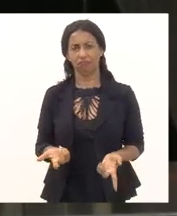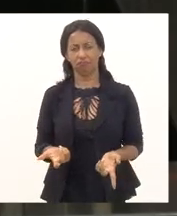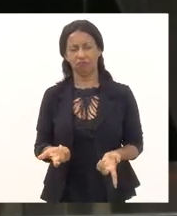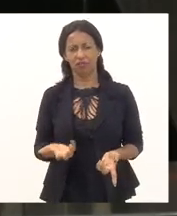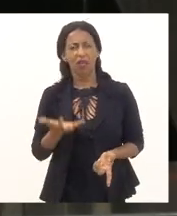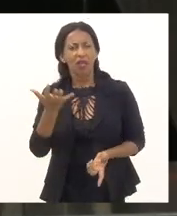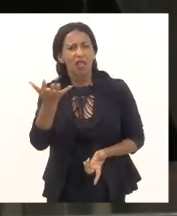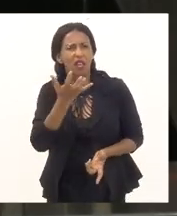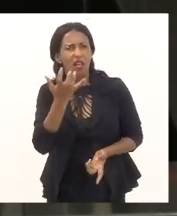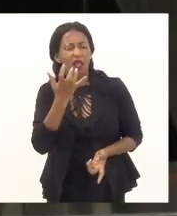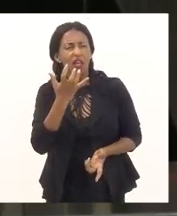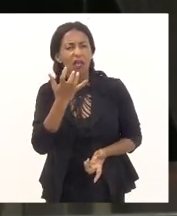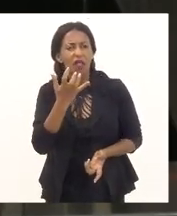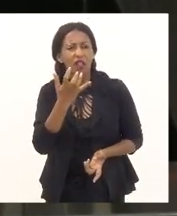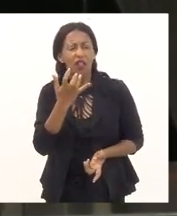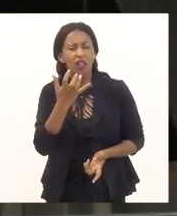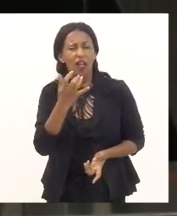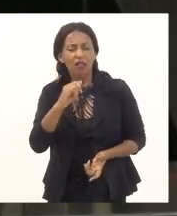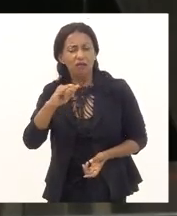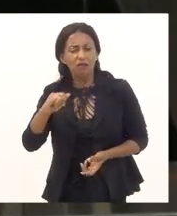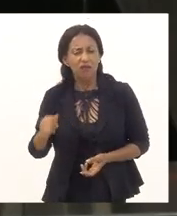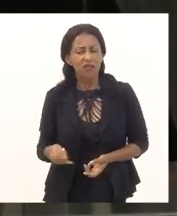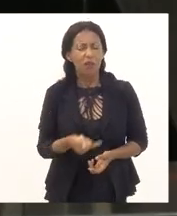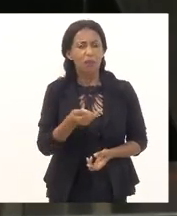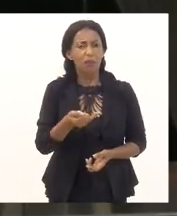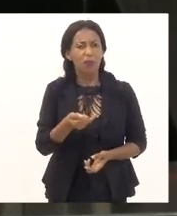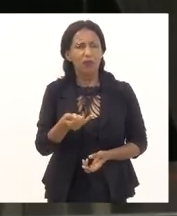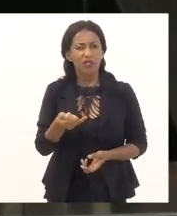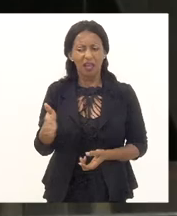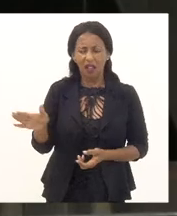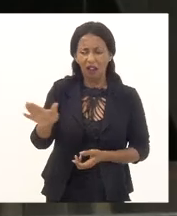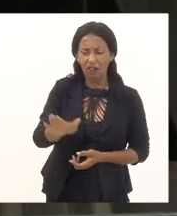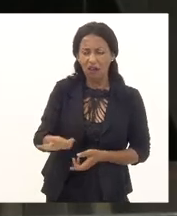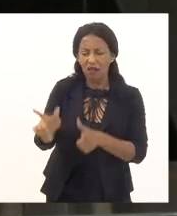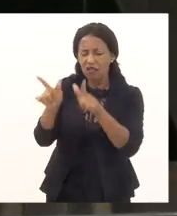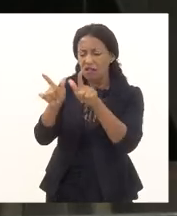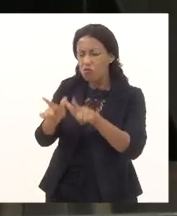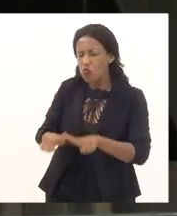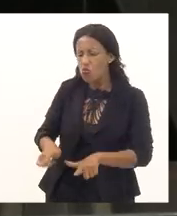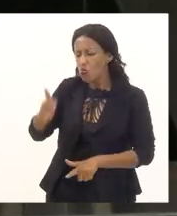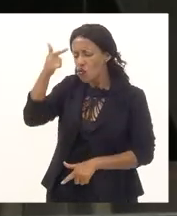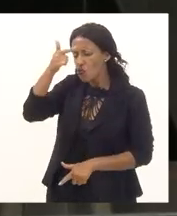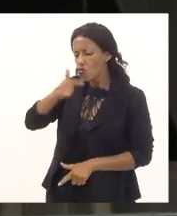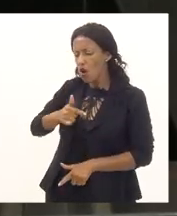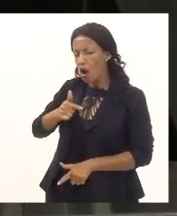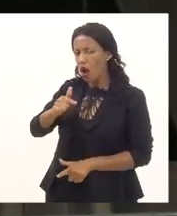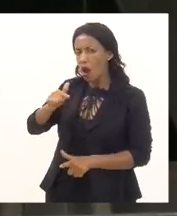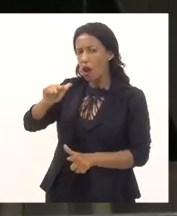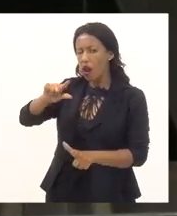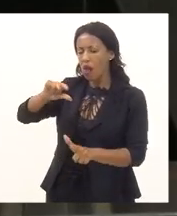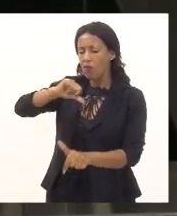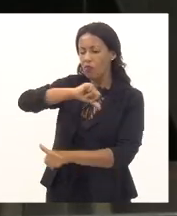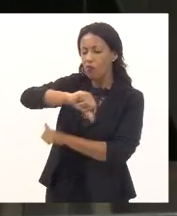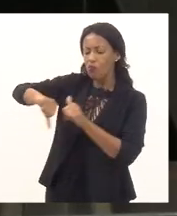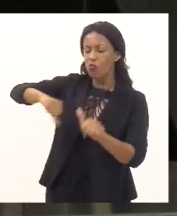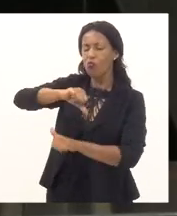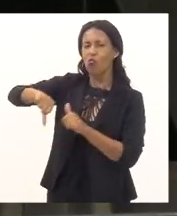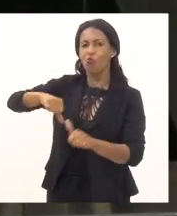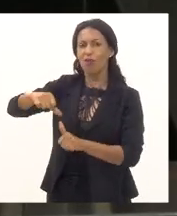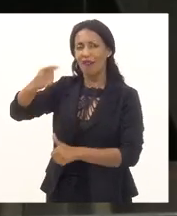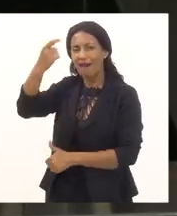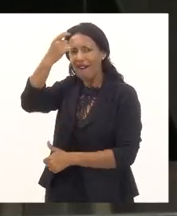Estão tentando se aproveitar da inocência das nossas crianças para promoverem uma reeducação